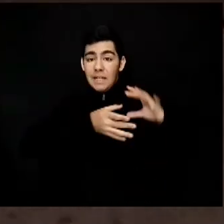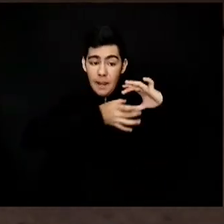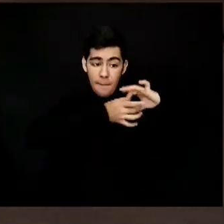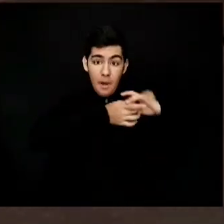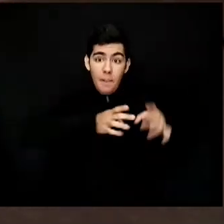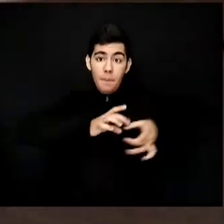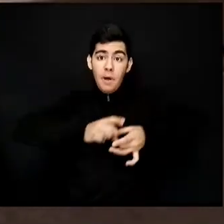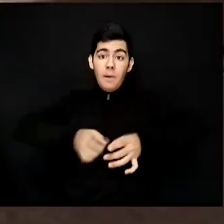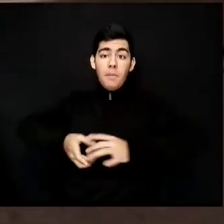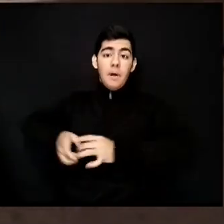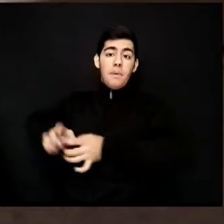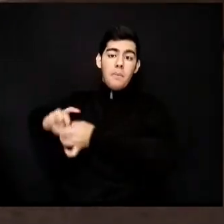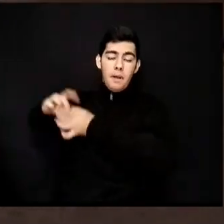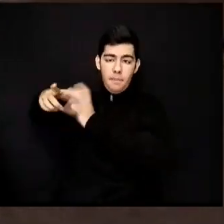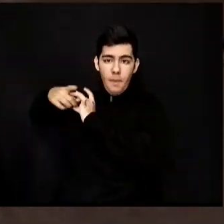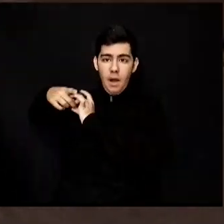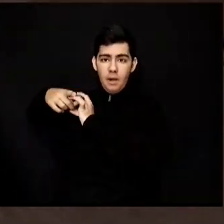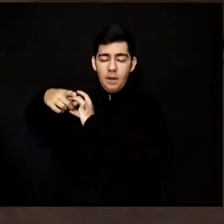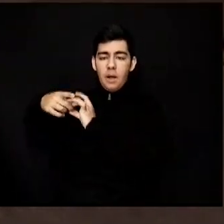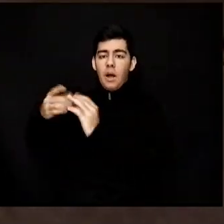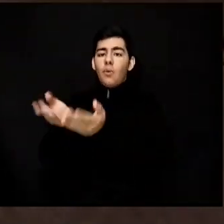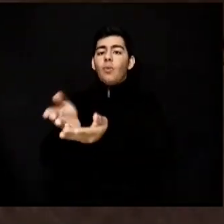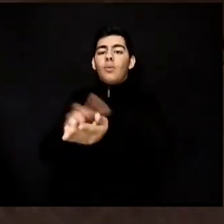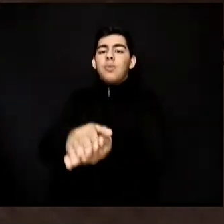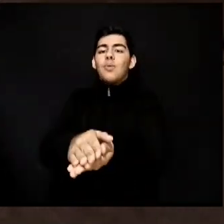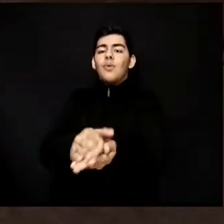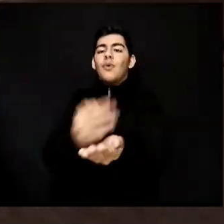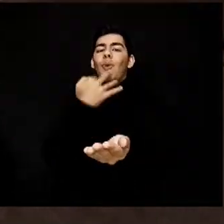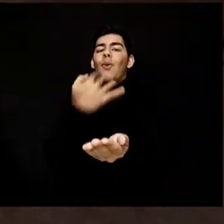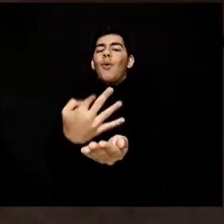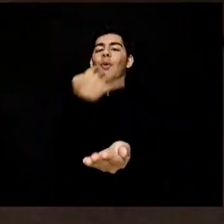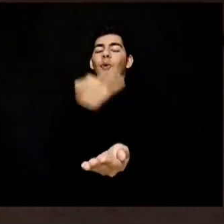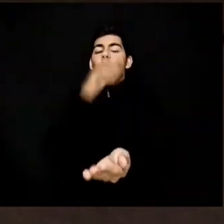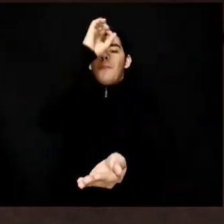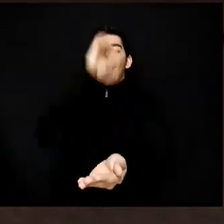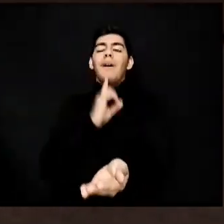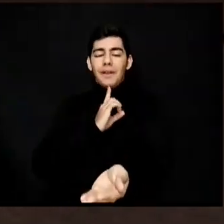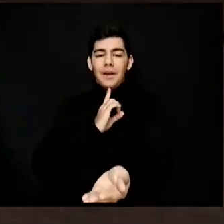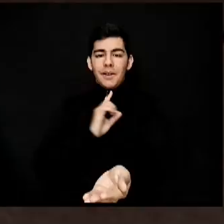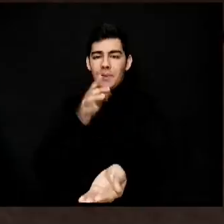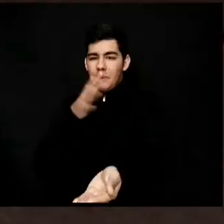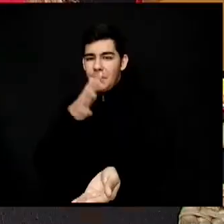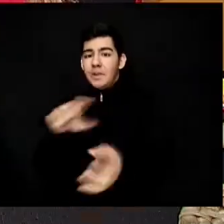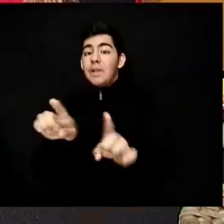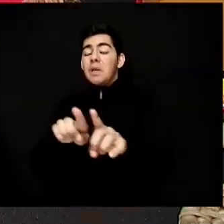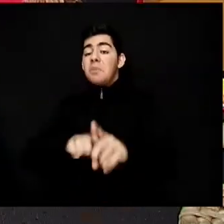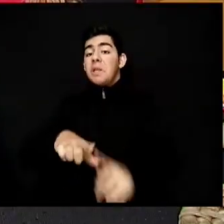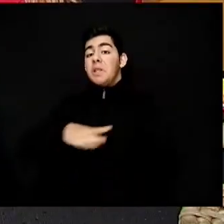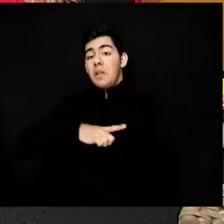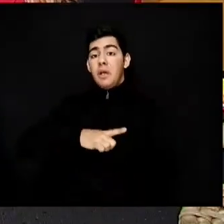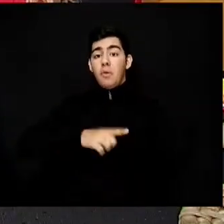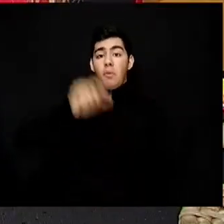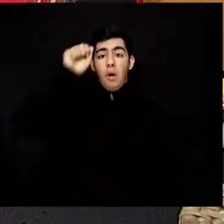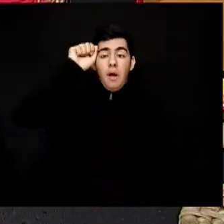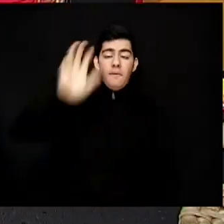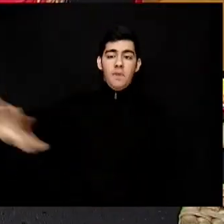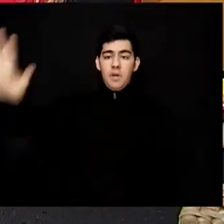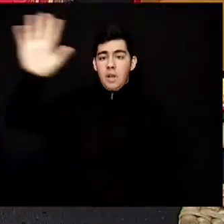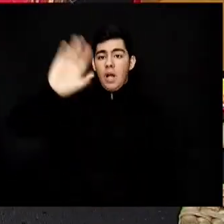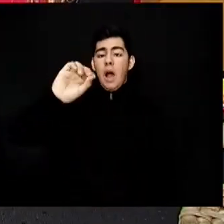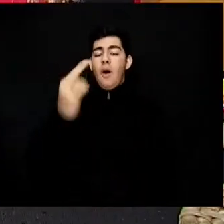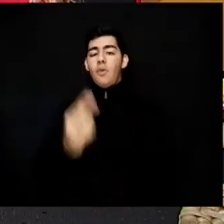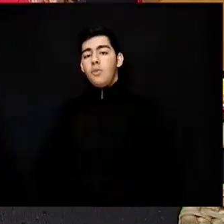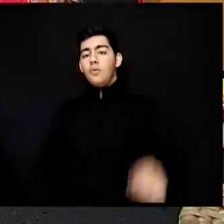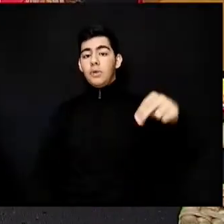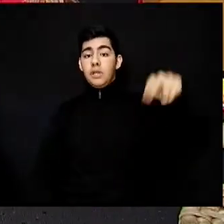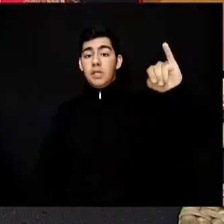amarelas. Tem esse que é o búzio gema, tem o búzio africano ou nigeriano, que ele é mais marronzinho, que é como esse anel